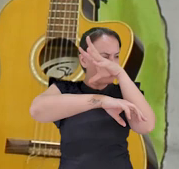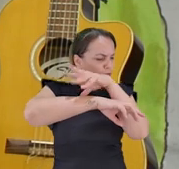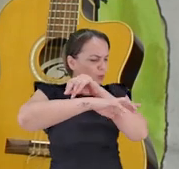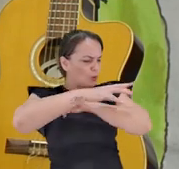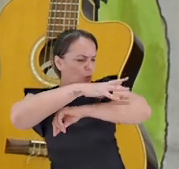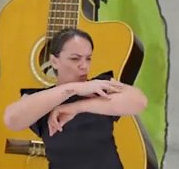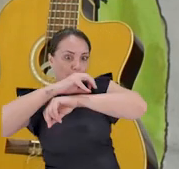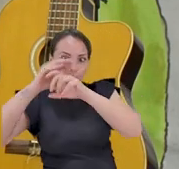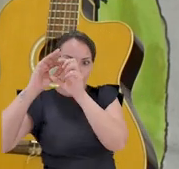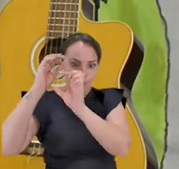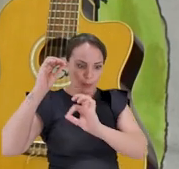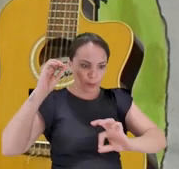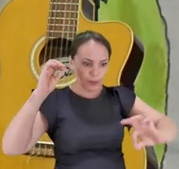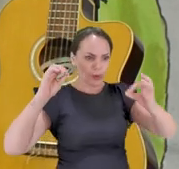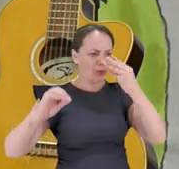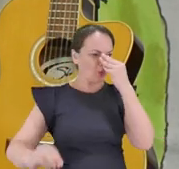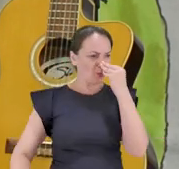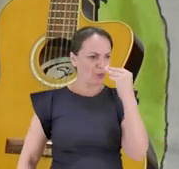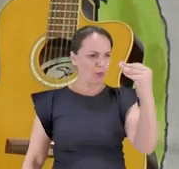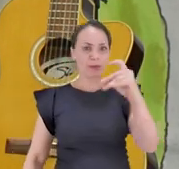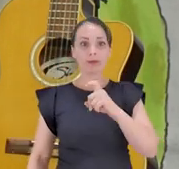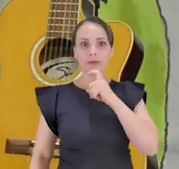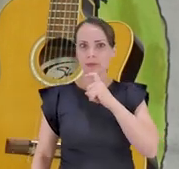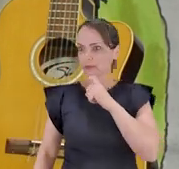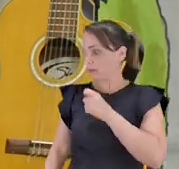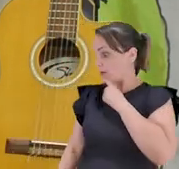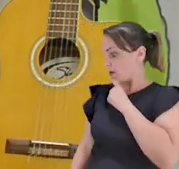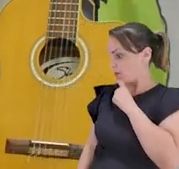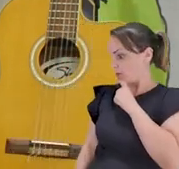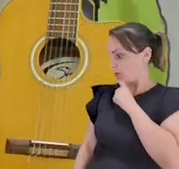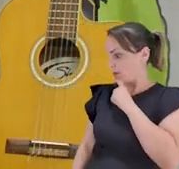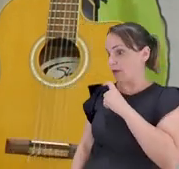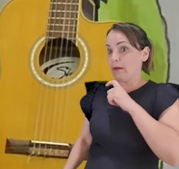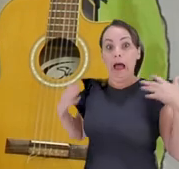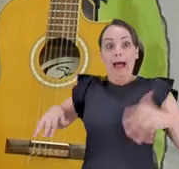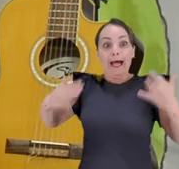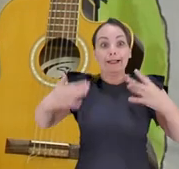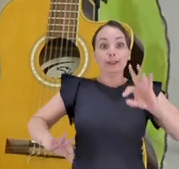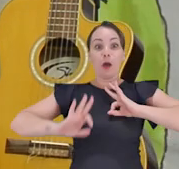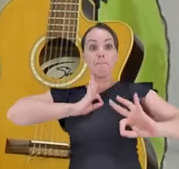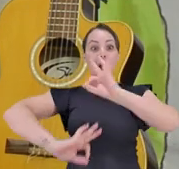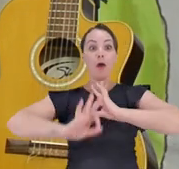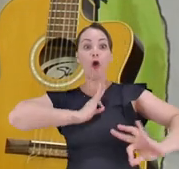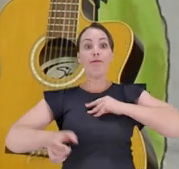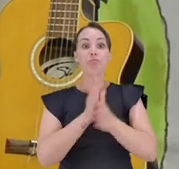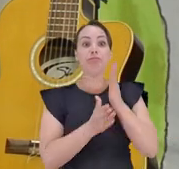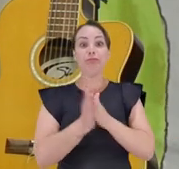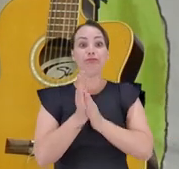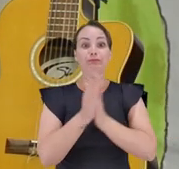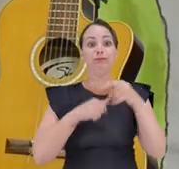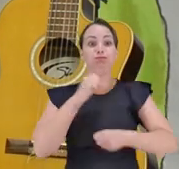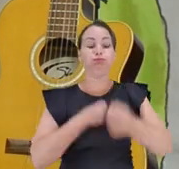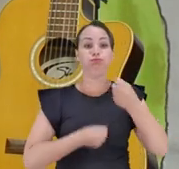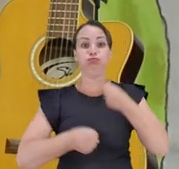cauda comprida. Um focinho gelado. Um focinho gelado? Xiii, é uma onça. Xiii, é uma onça. Vamos correr. Uma